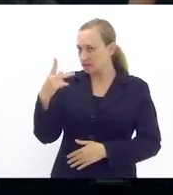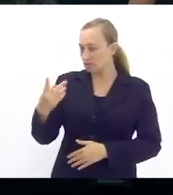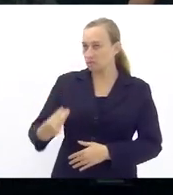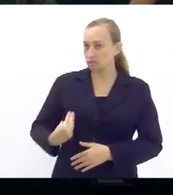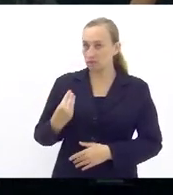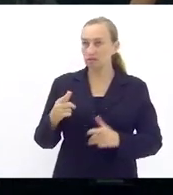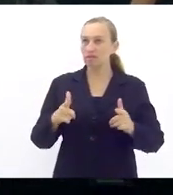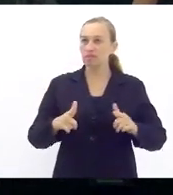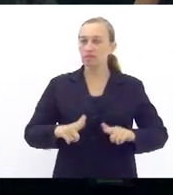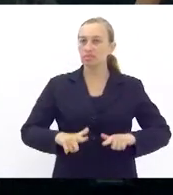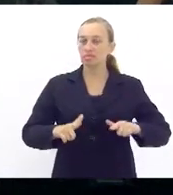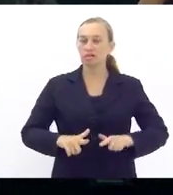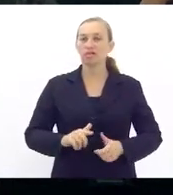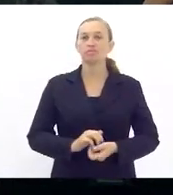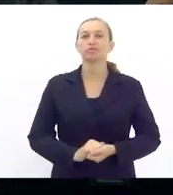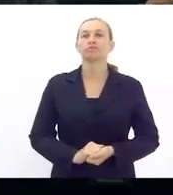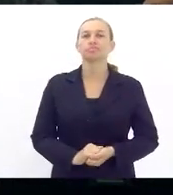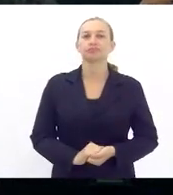e